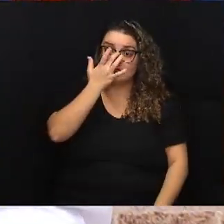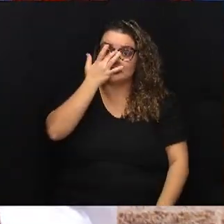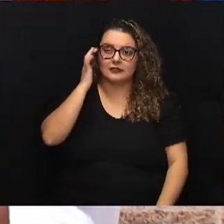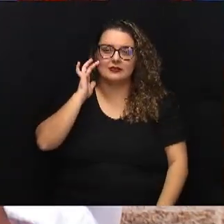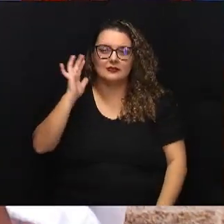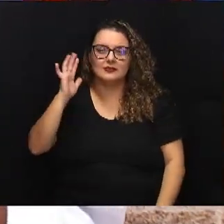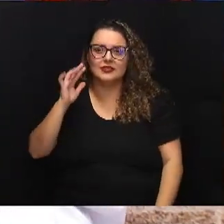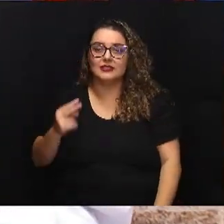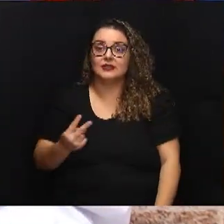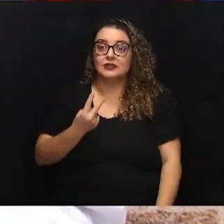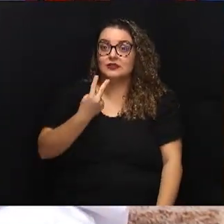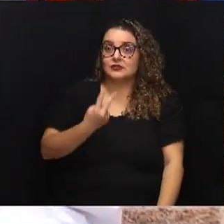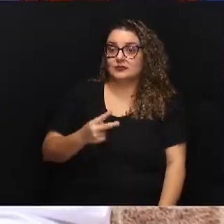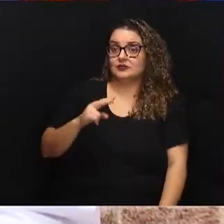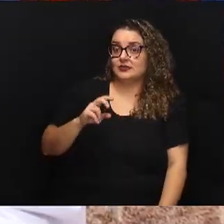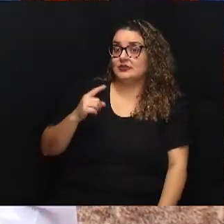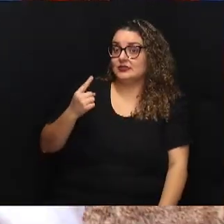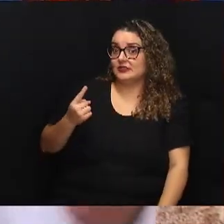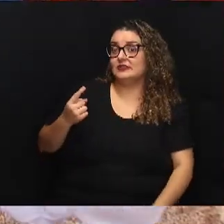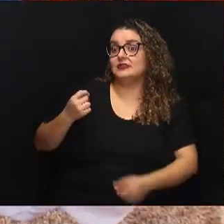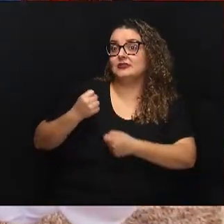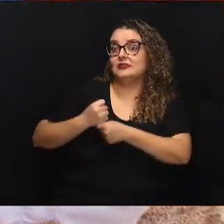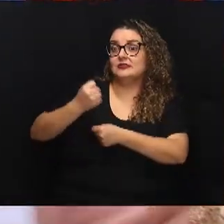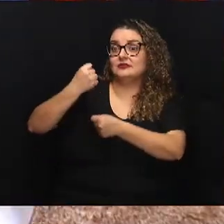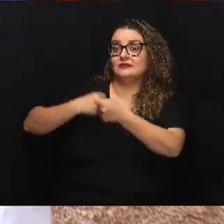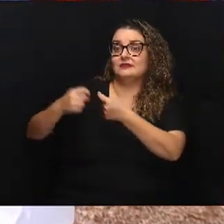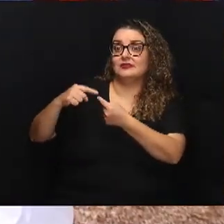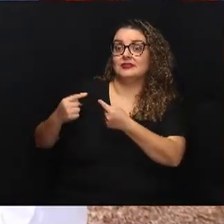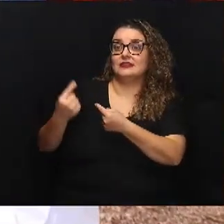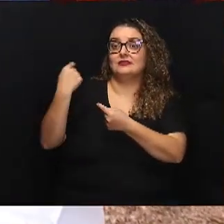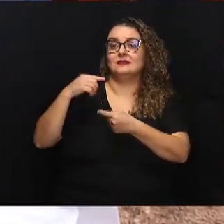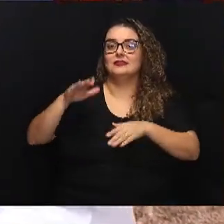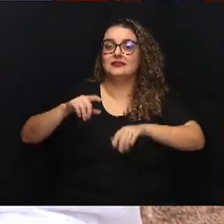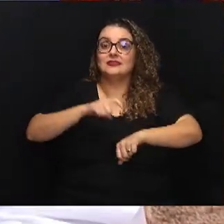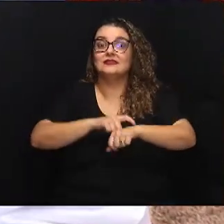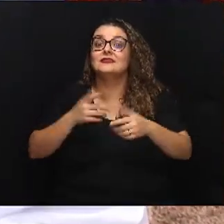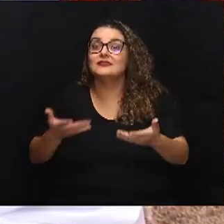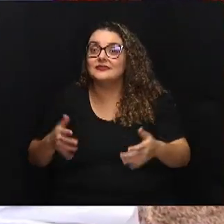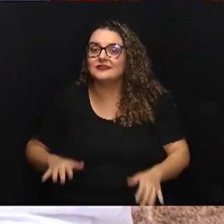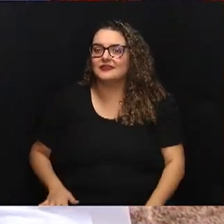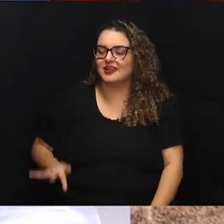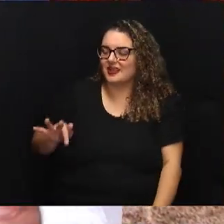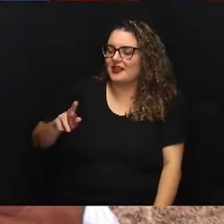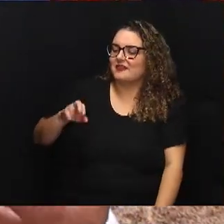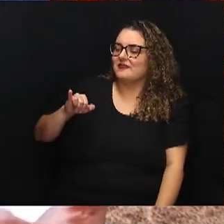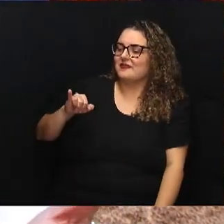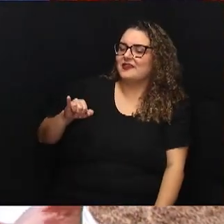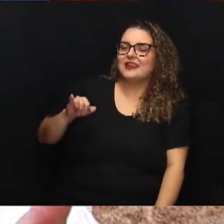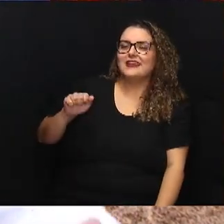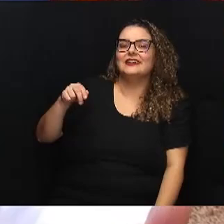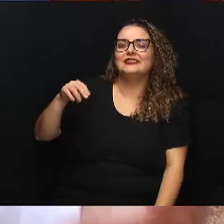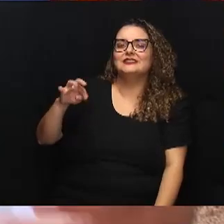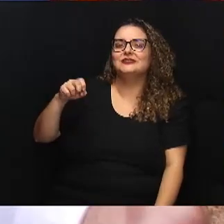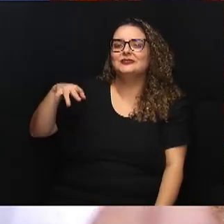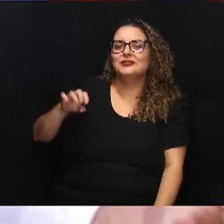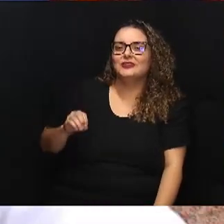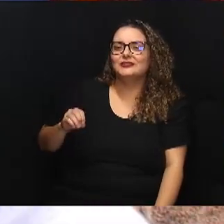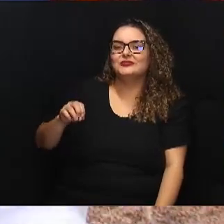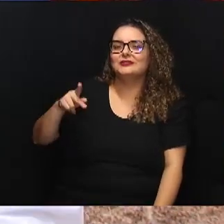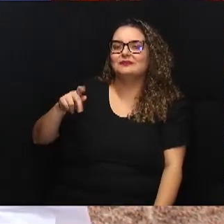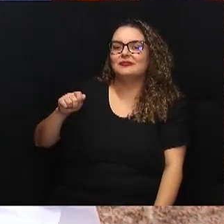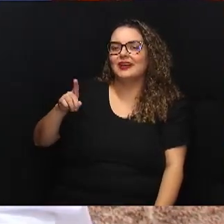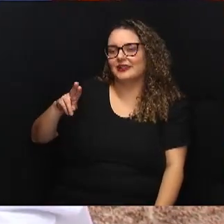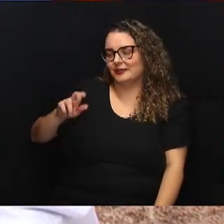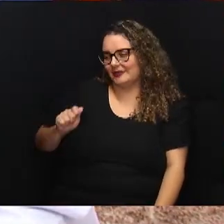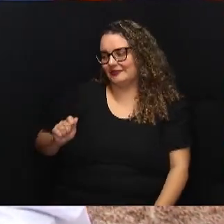que há 251 anos atrás, talvez nessa hora, Frei Antônio de Pádua estava celebrando uma missa de